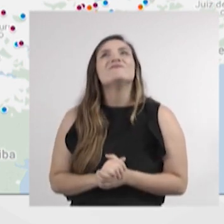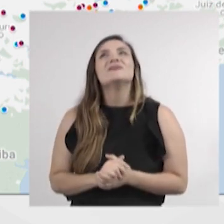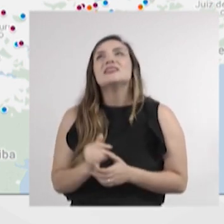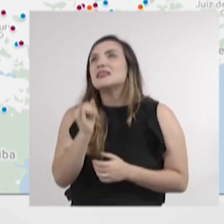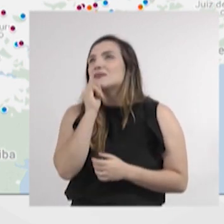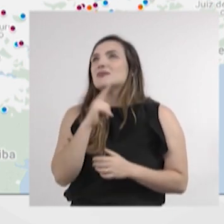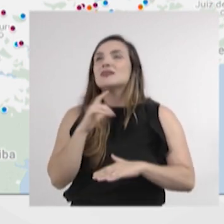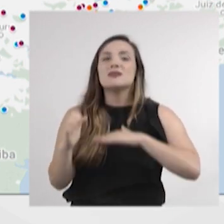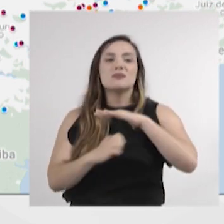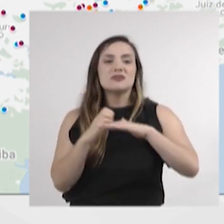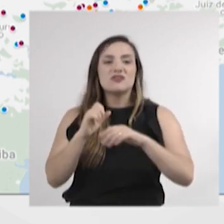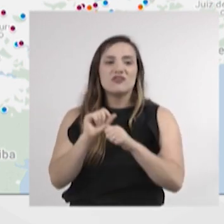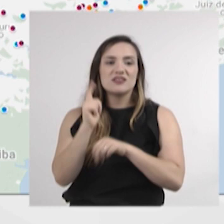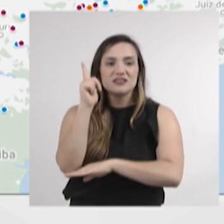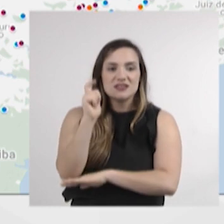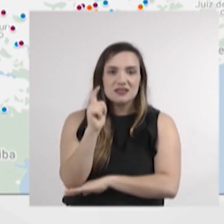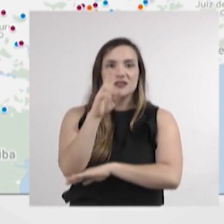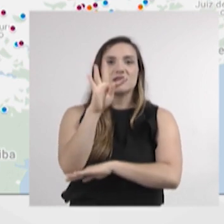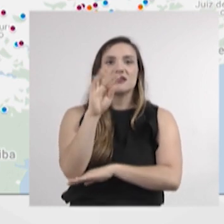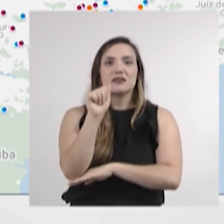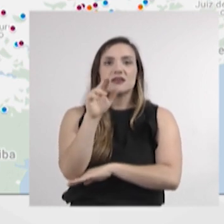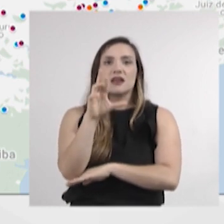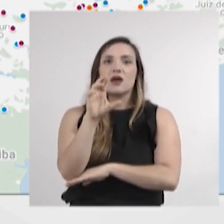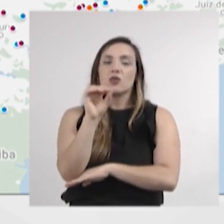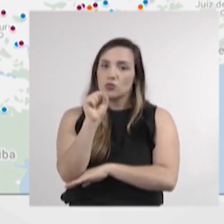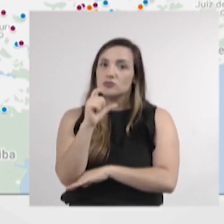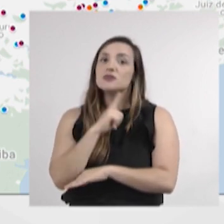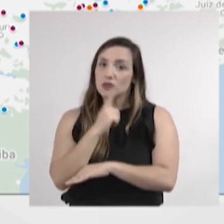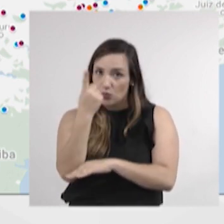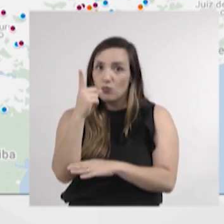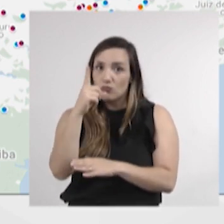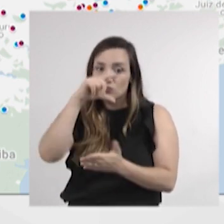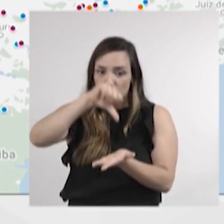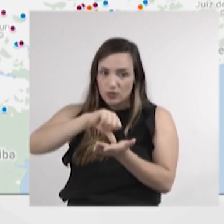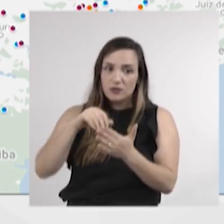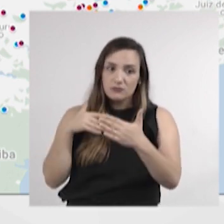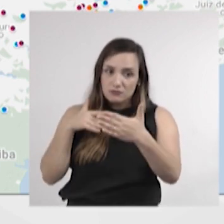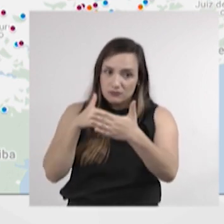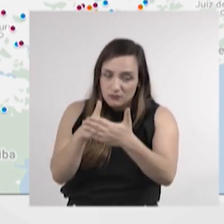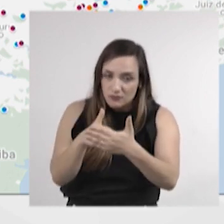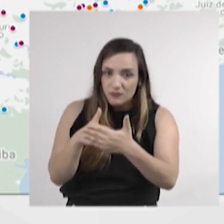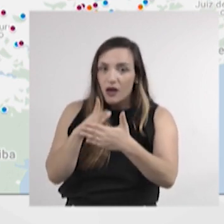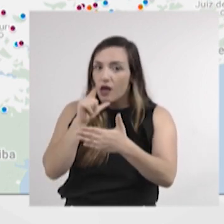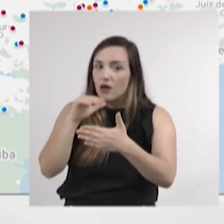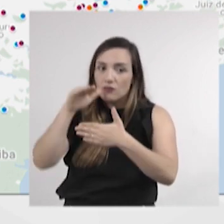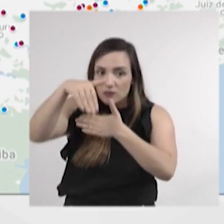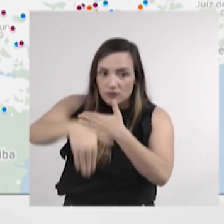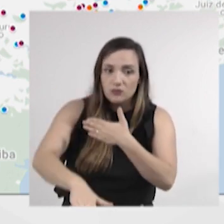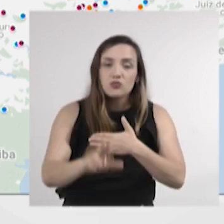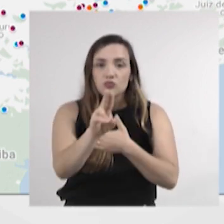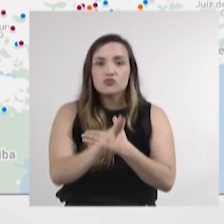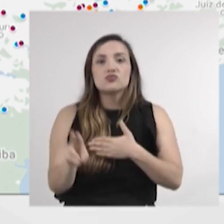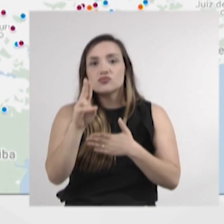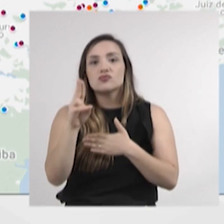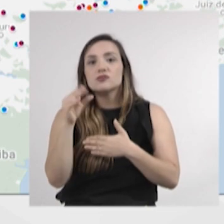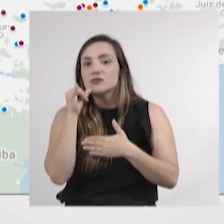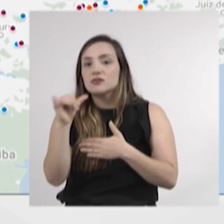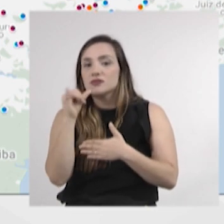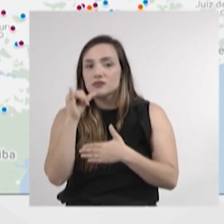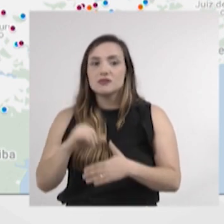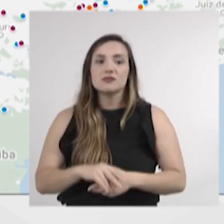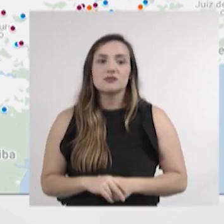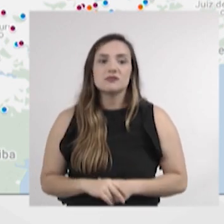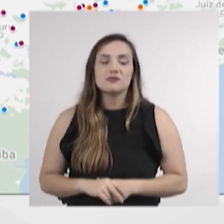aquela empresa que produz arma, a Taurus, tem uma barragem específica para eles construírem, eles usam a energia elétrica que eles